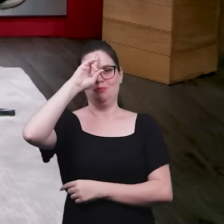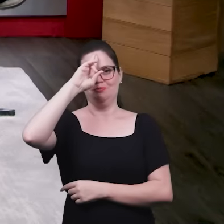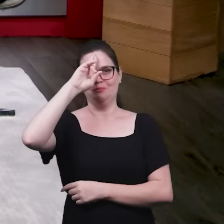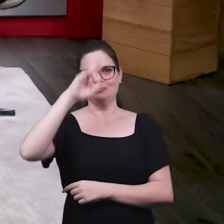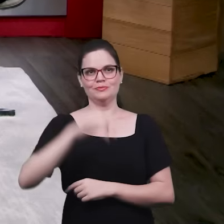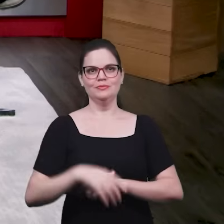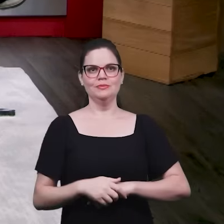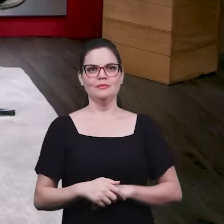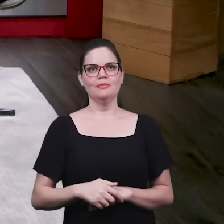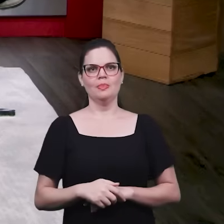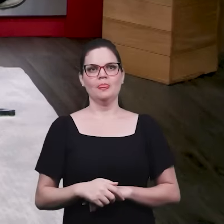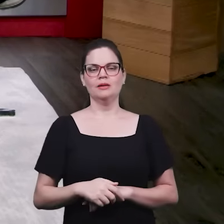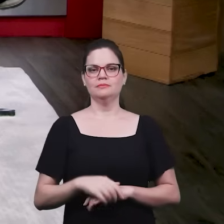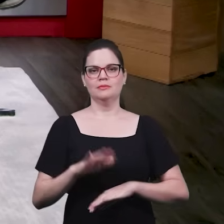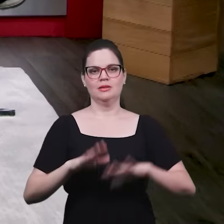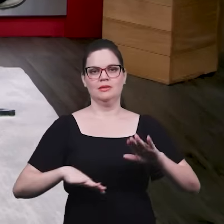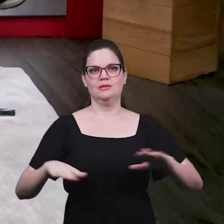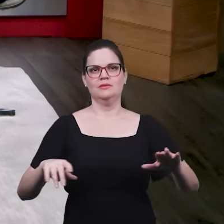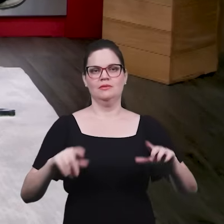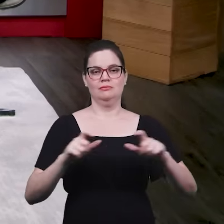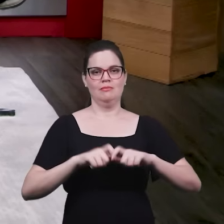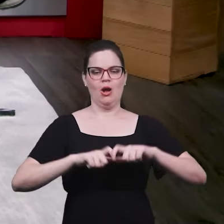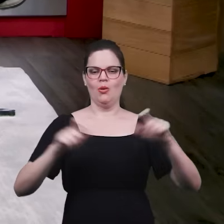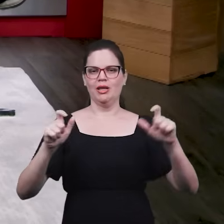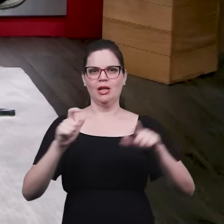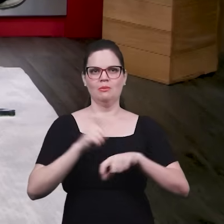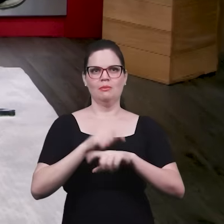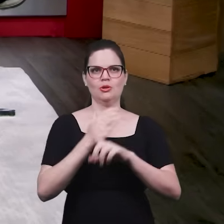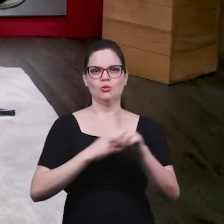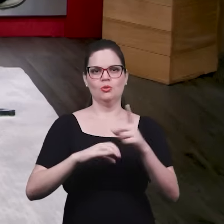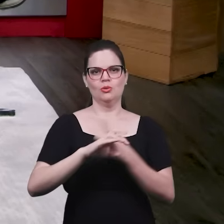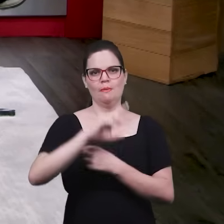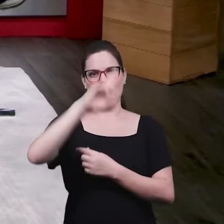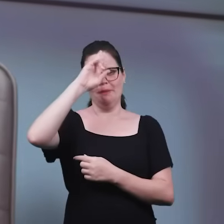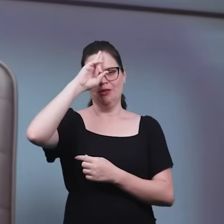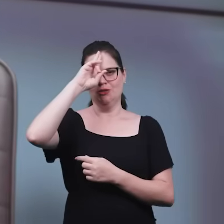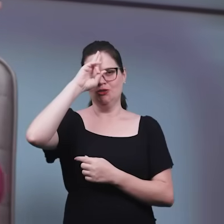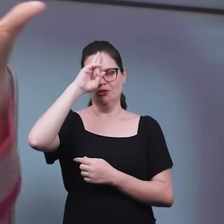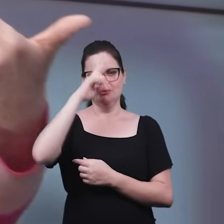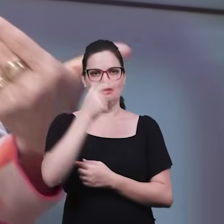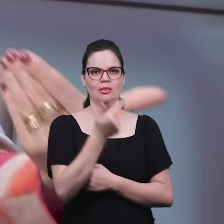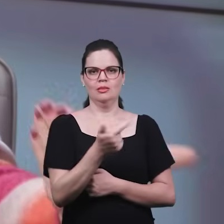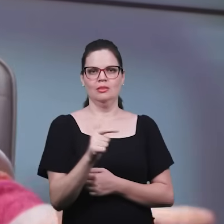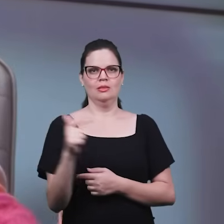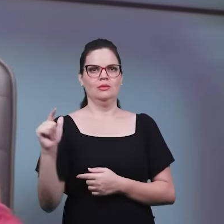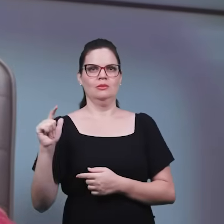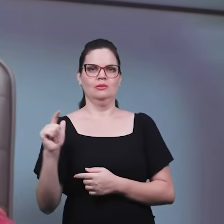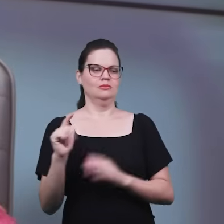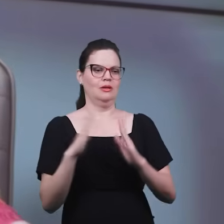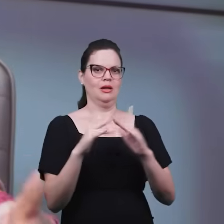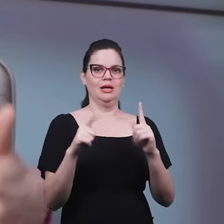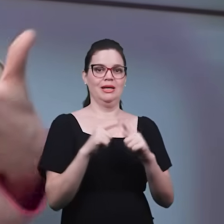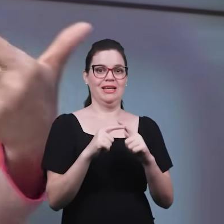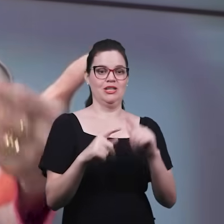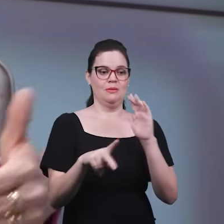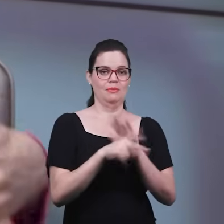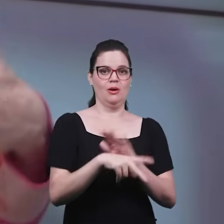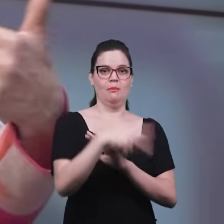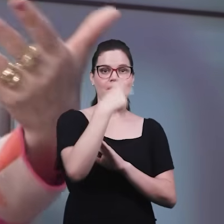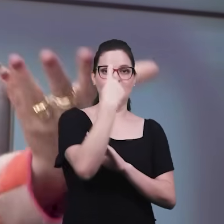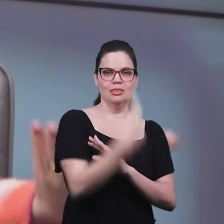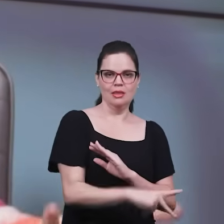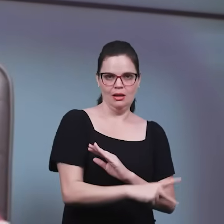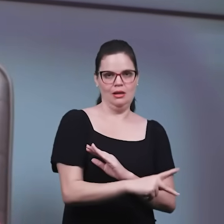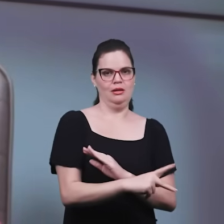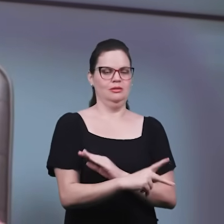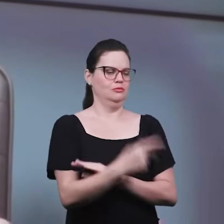maioria dos irmãos, no momento do culto ao meio-dia, eles não estão próximos às suas igrejas do bairro em